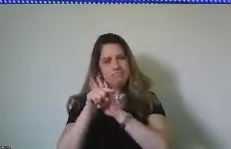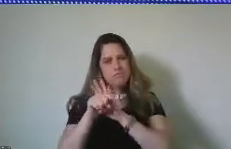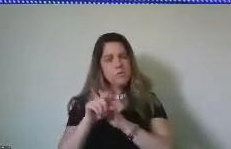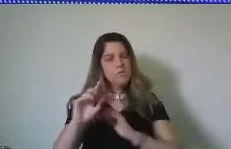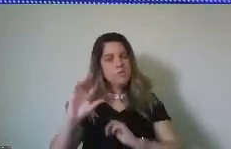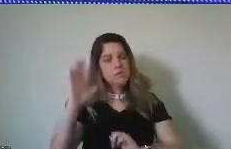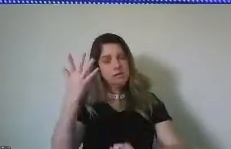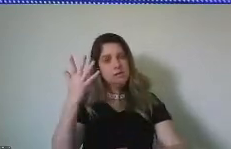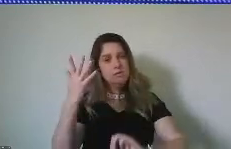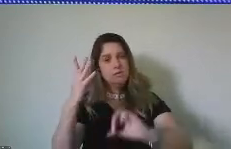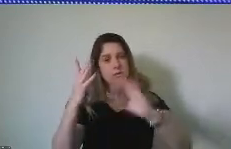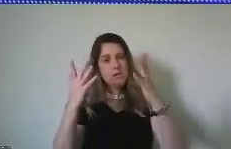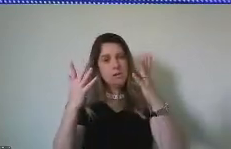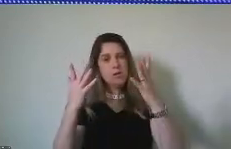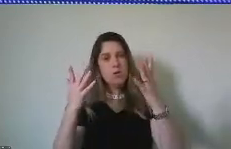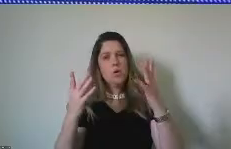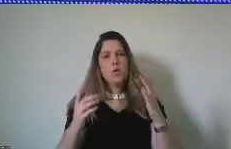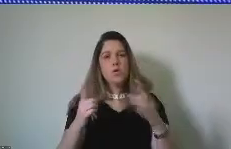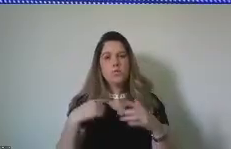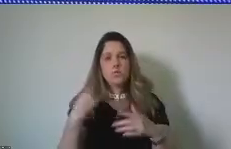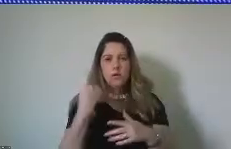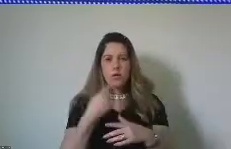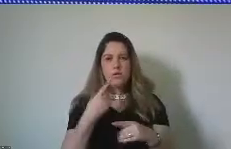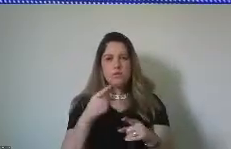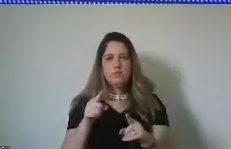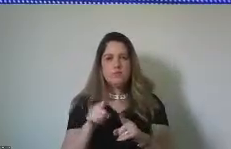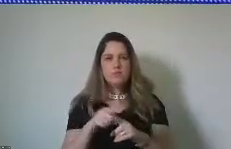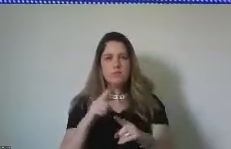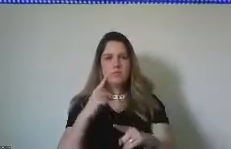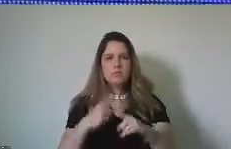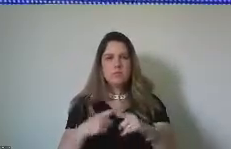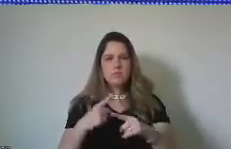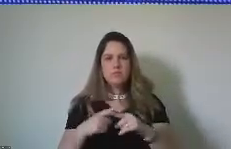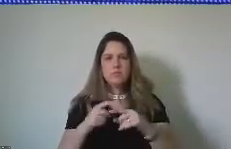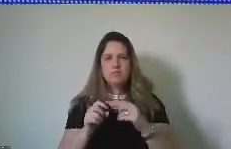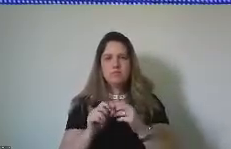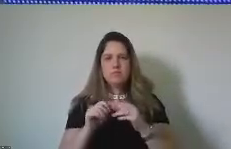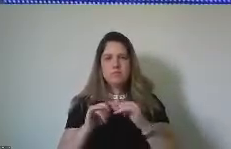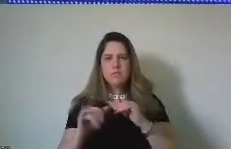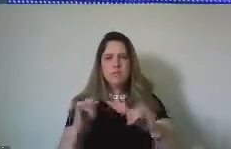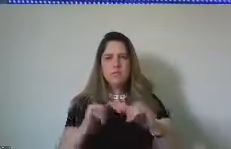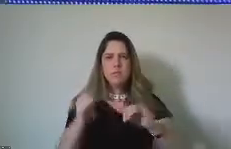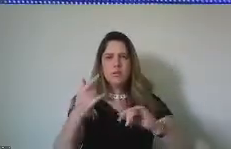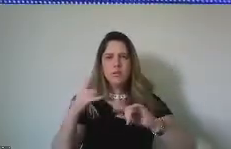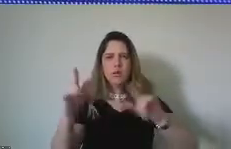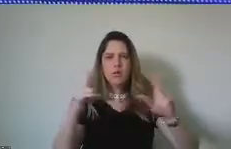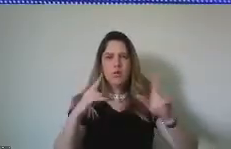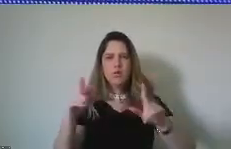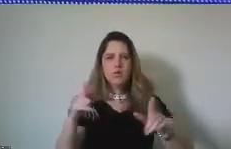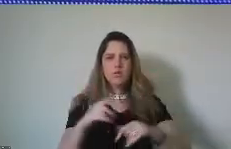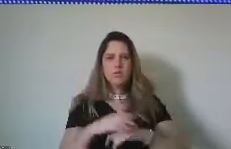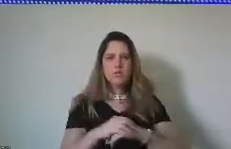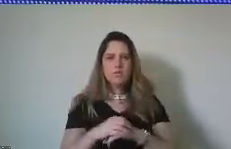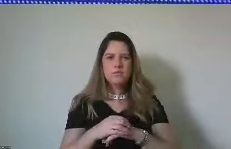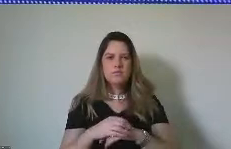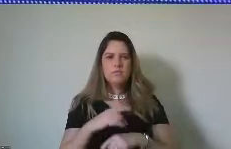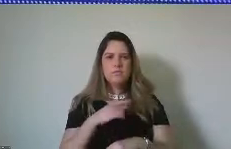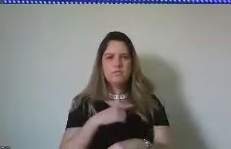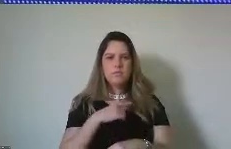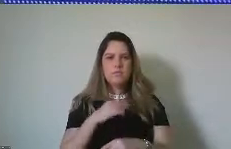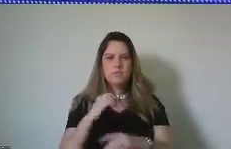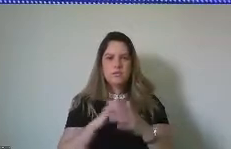curtindo com regulador porque contrato de transmissão não tem previsto no seu cálculo Que rico